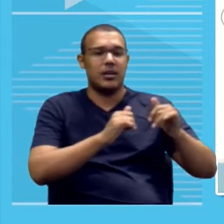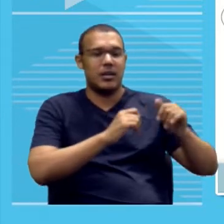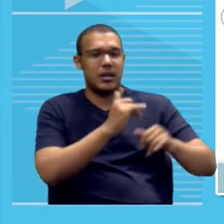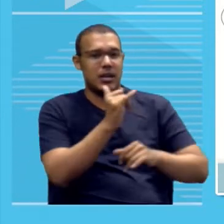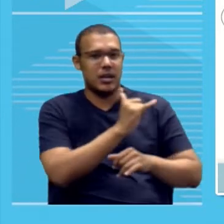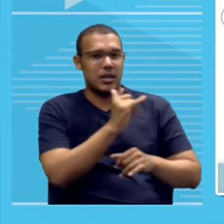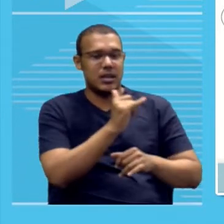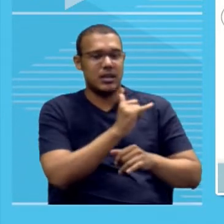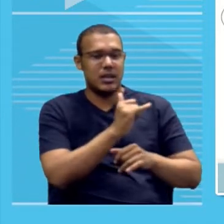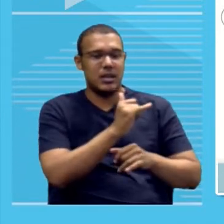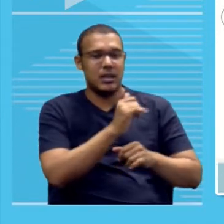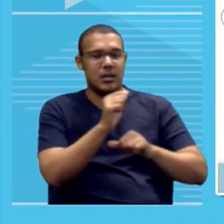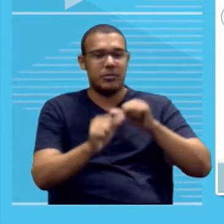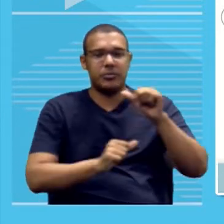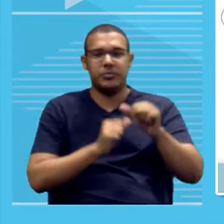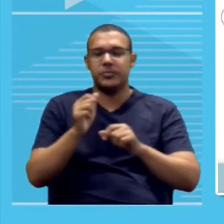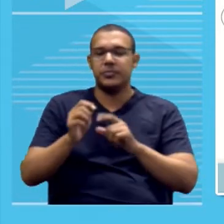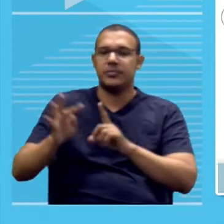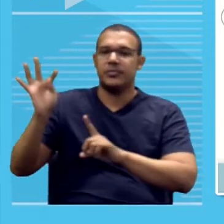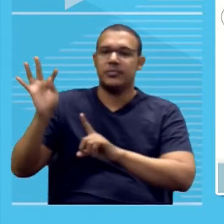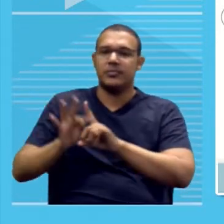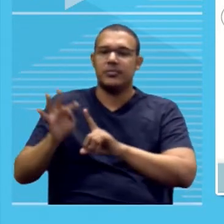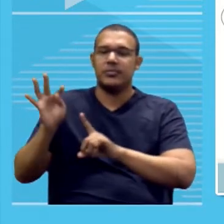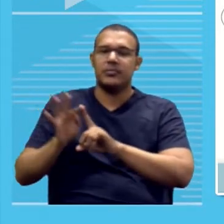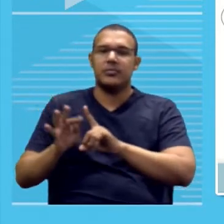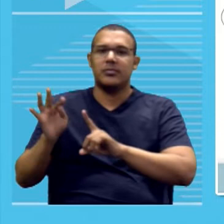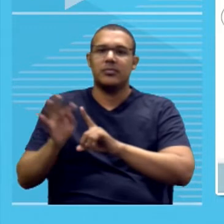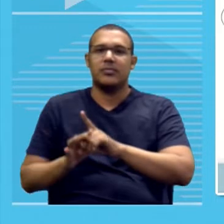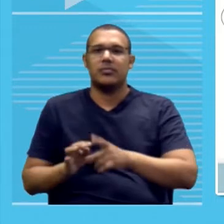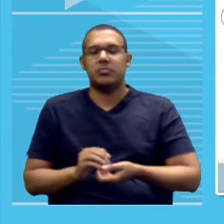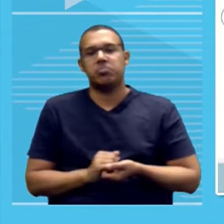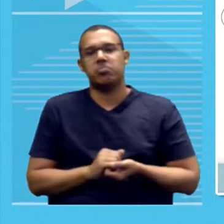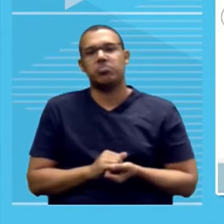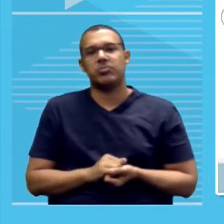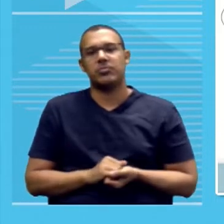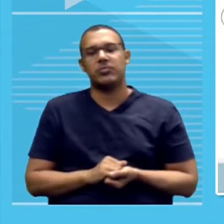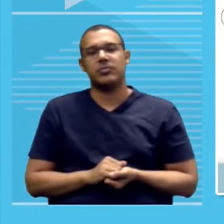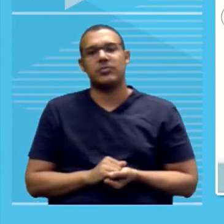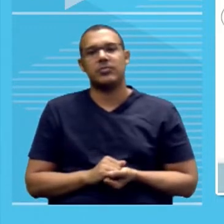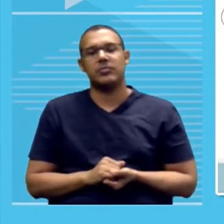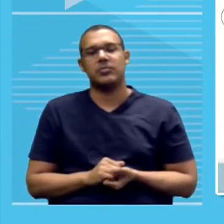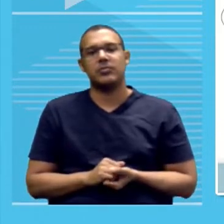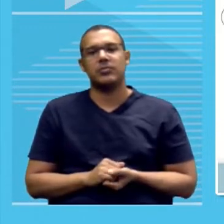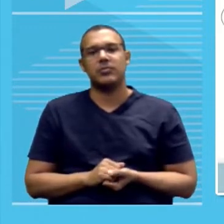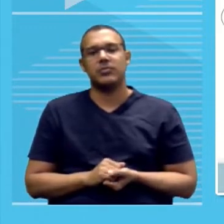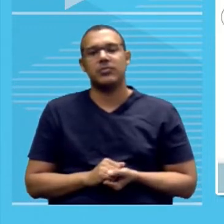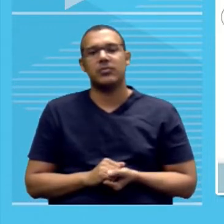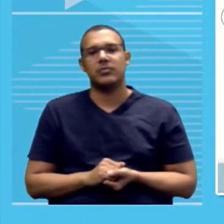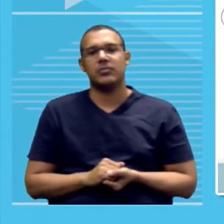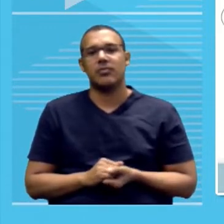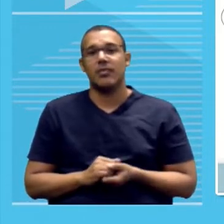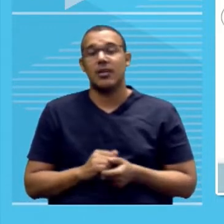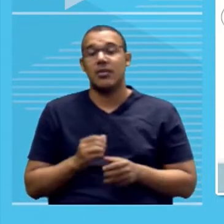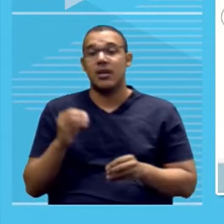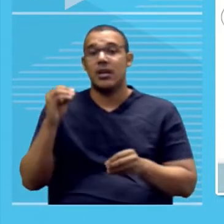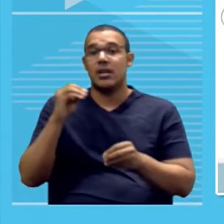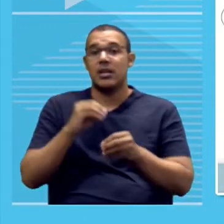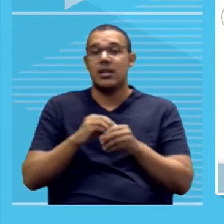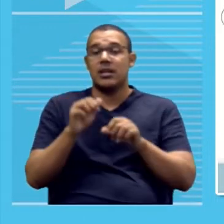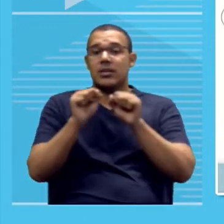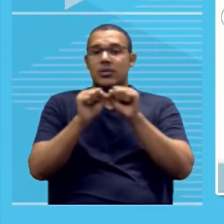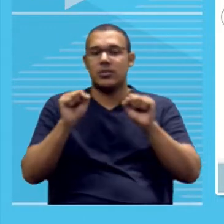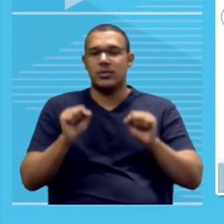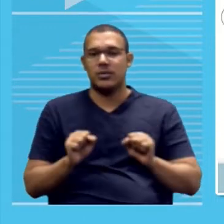elétrica em energia térmica, tá bom? Ele tem essa sensação aí, que é o efeito gerado dentro do